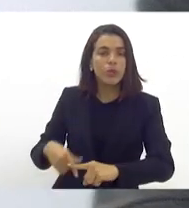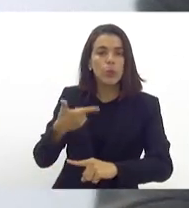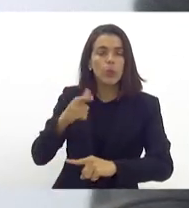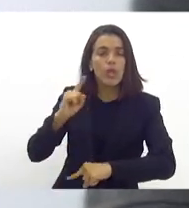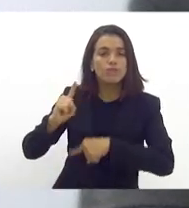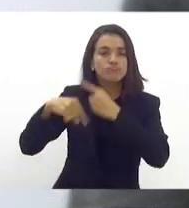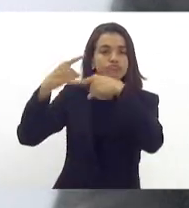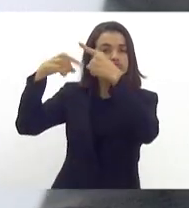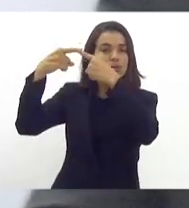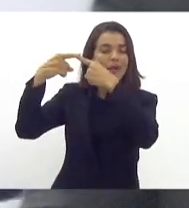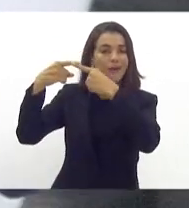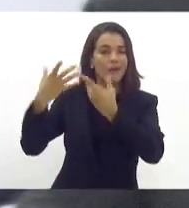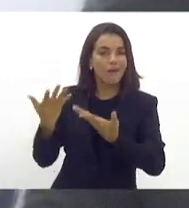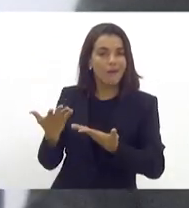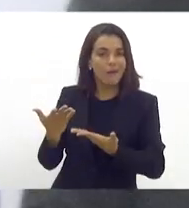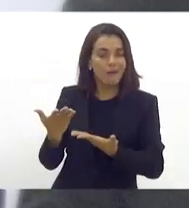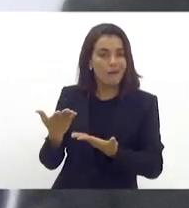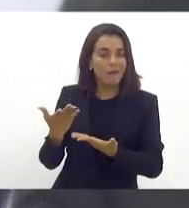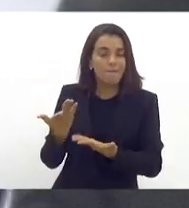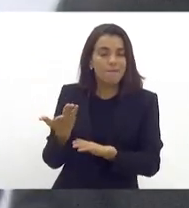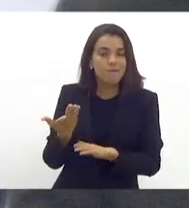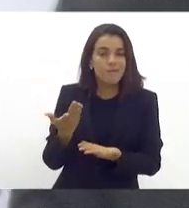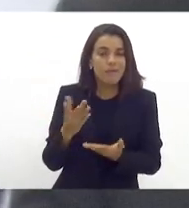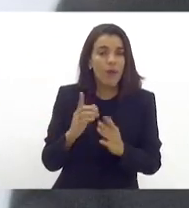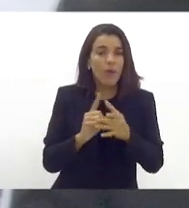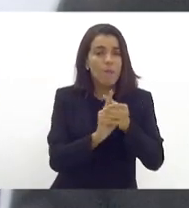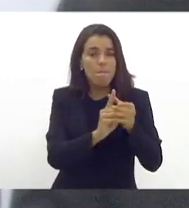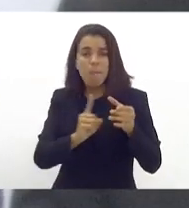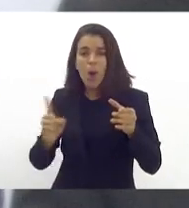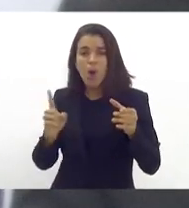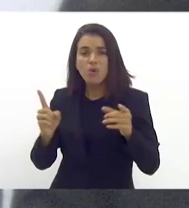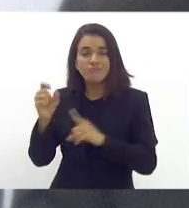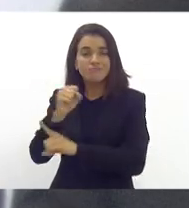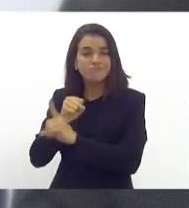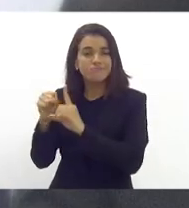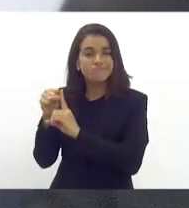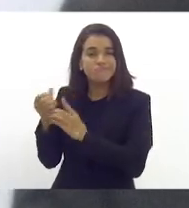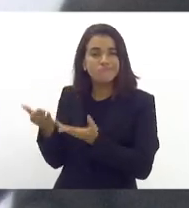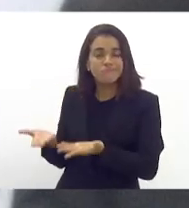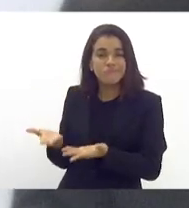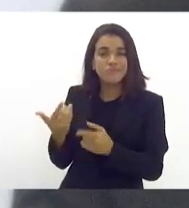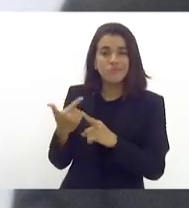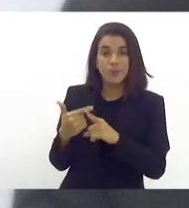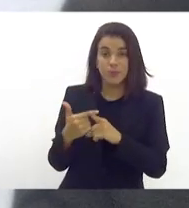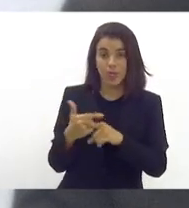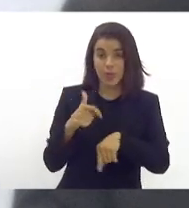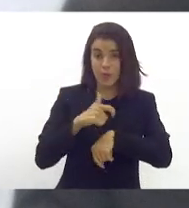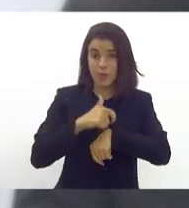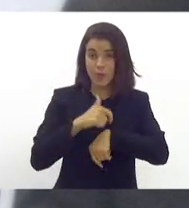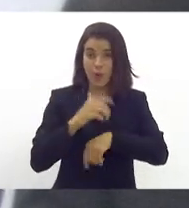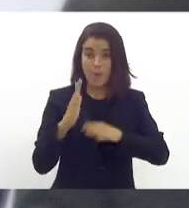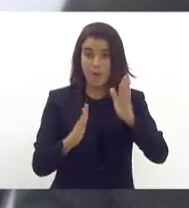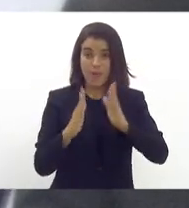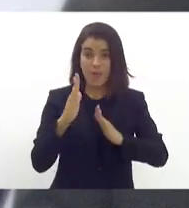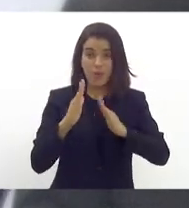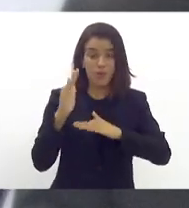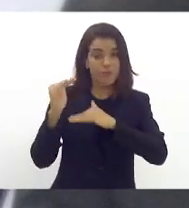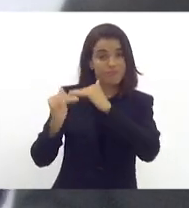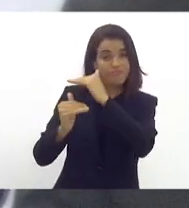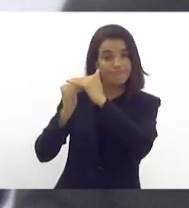estão sendo afastados da sociedade porque não vão conseguir em um dado momento da sua